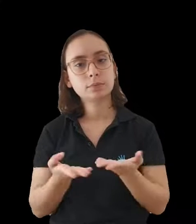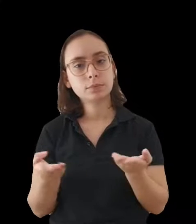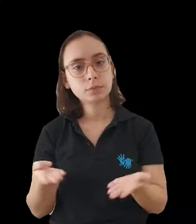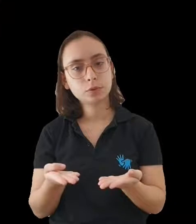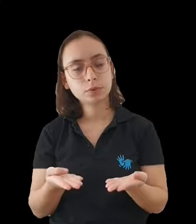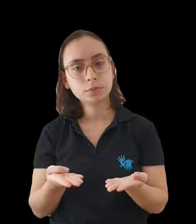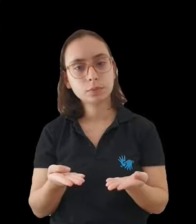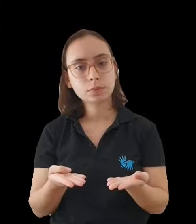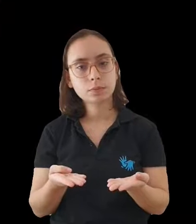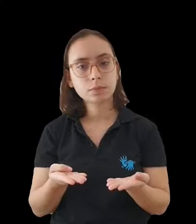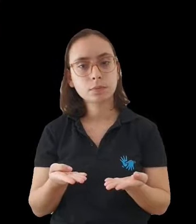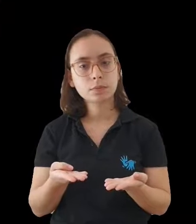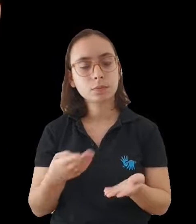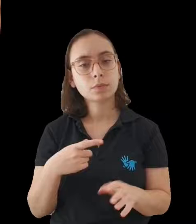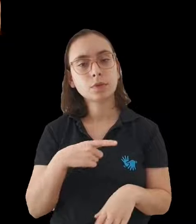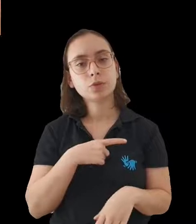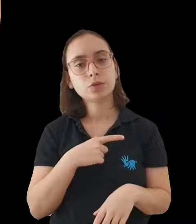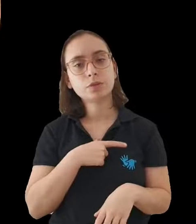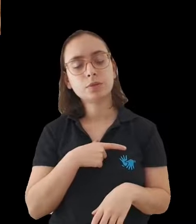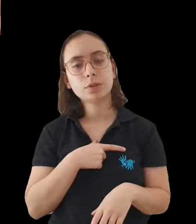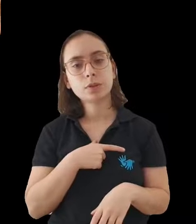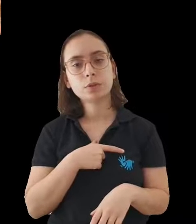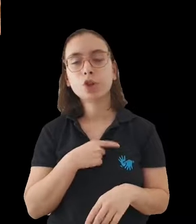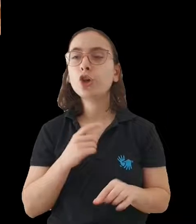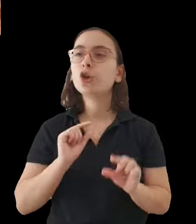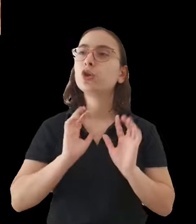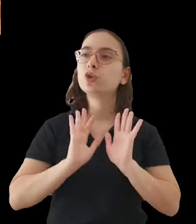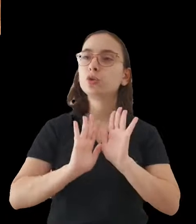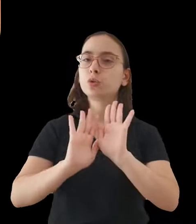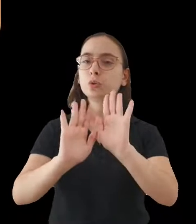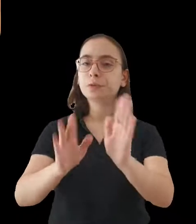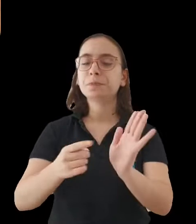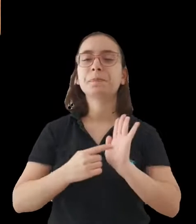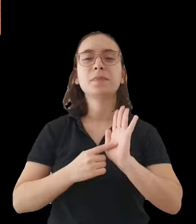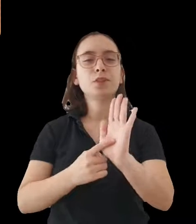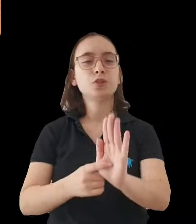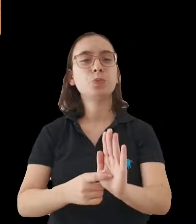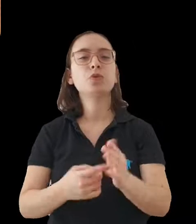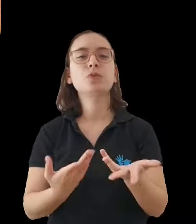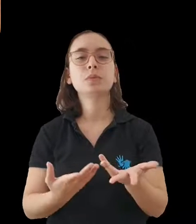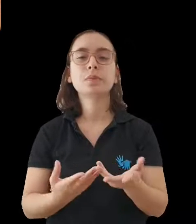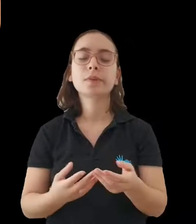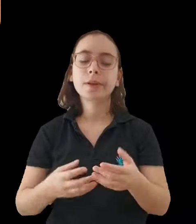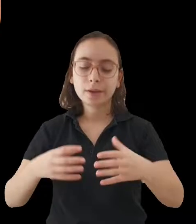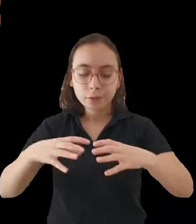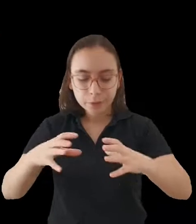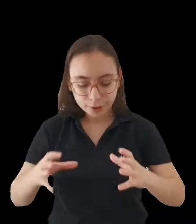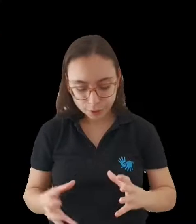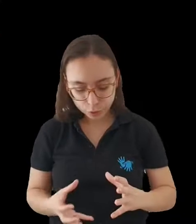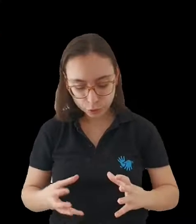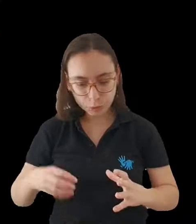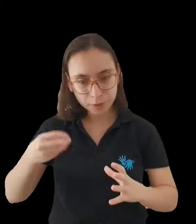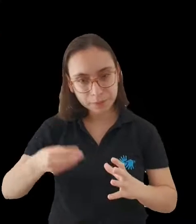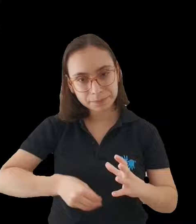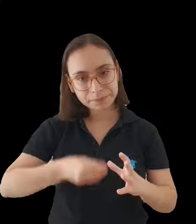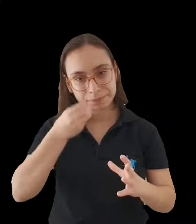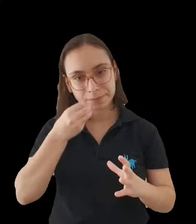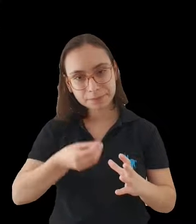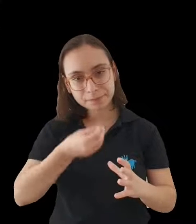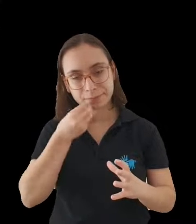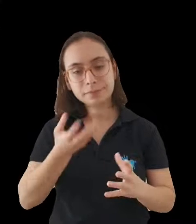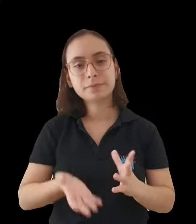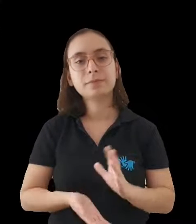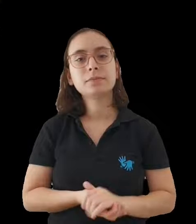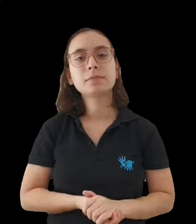gente tivesse dado todos os ingredientes, né? Na história da sopa, né? Uhum. A gente tinha